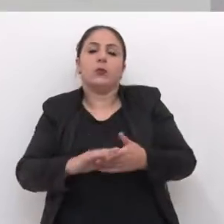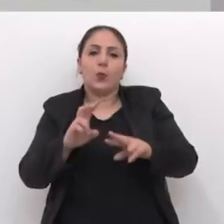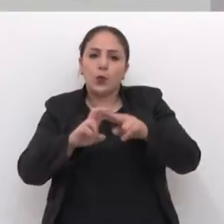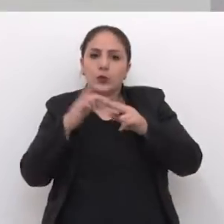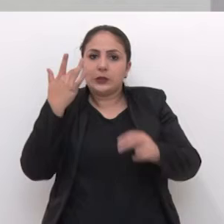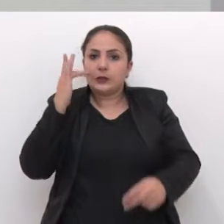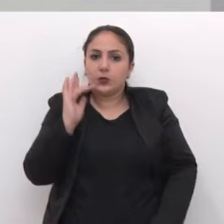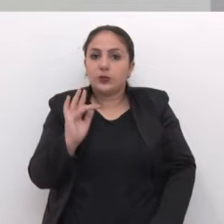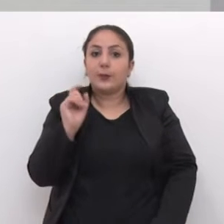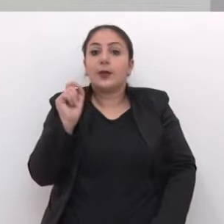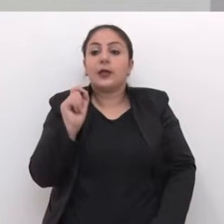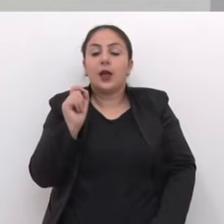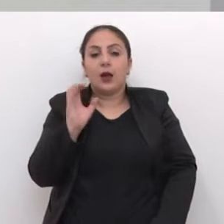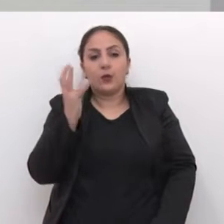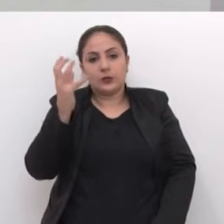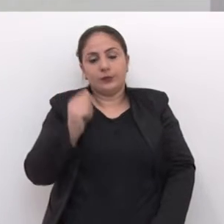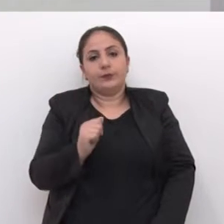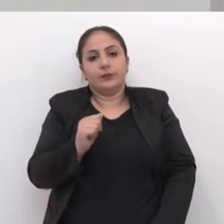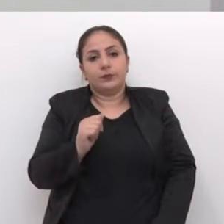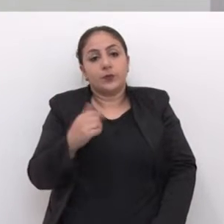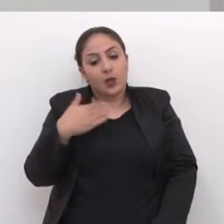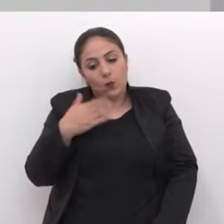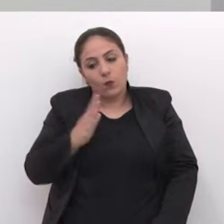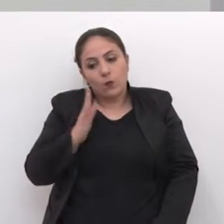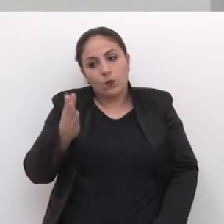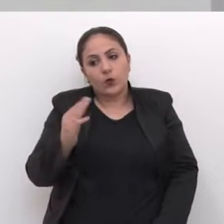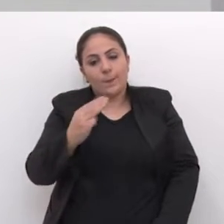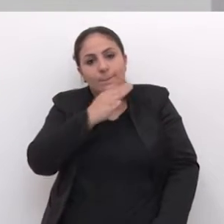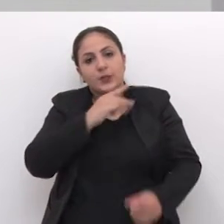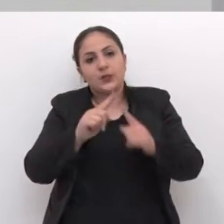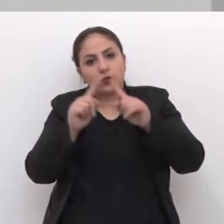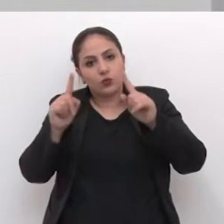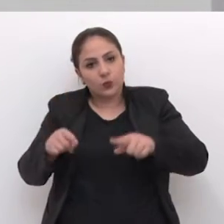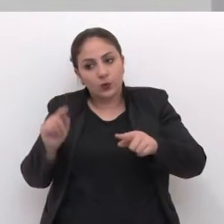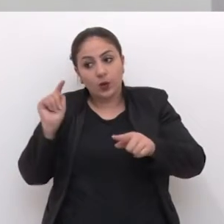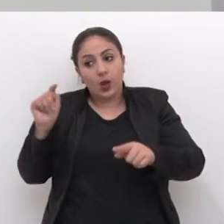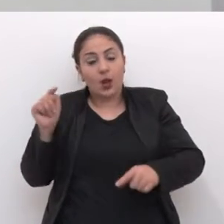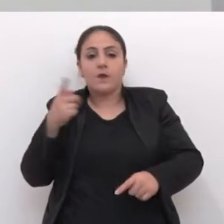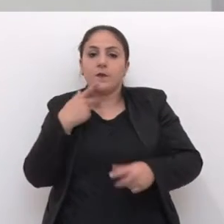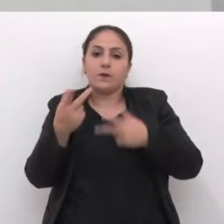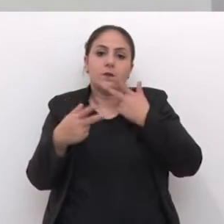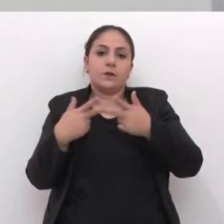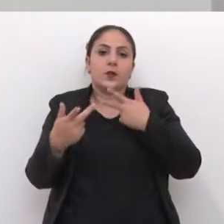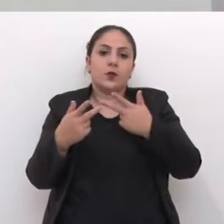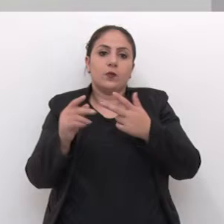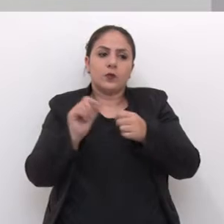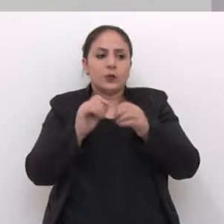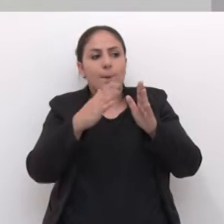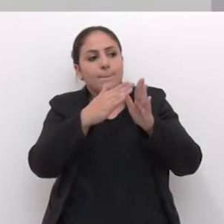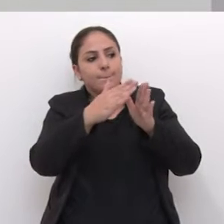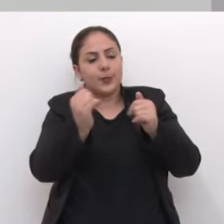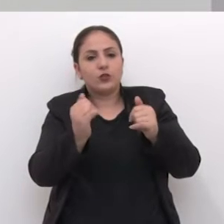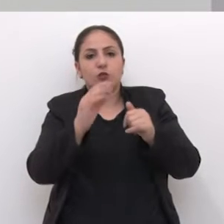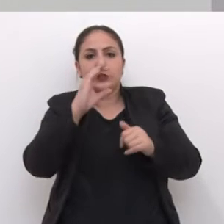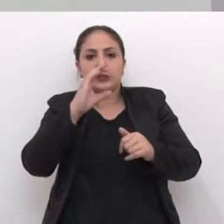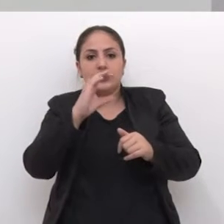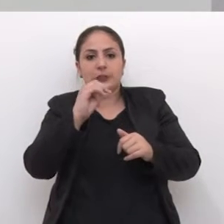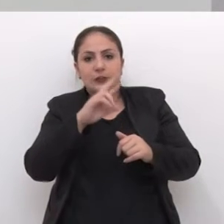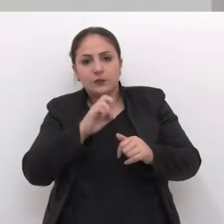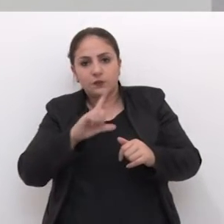da ponte? Então a gente não se sabe na verdade, o que está acontecendo. Então eu fui no Ministério Público e imediatamente ele vai fazer um